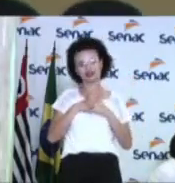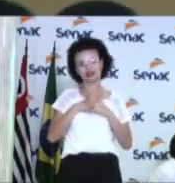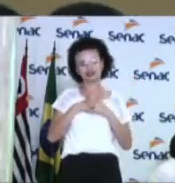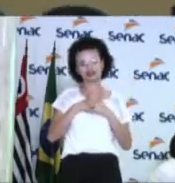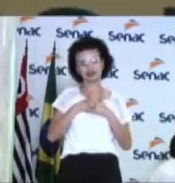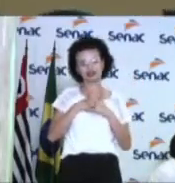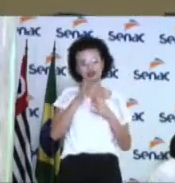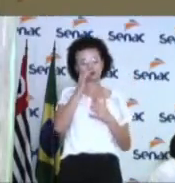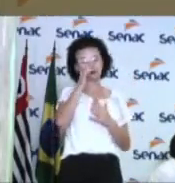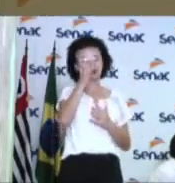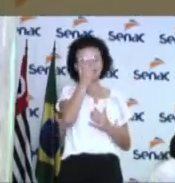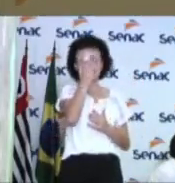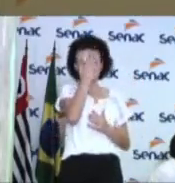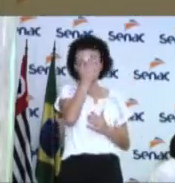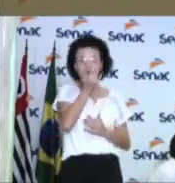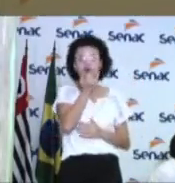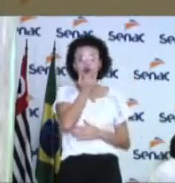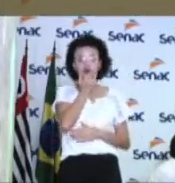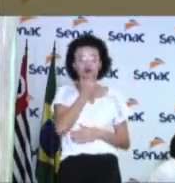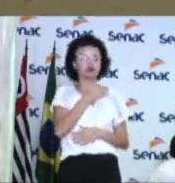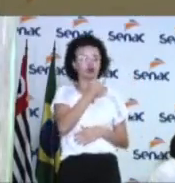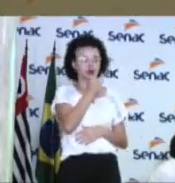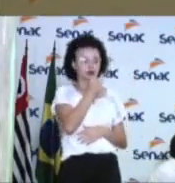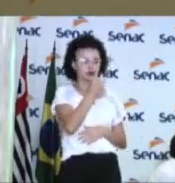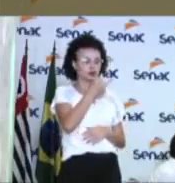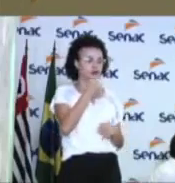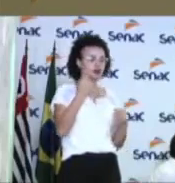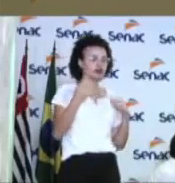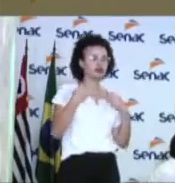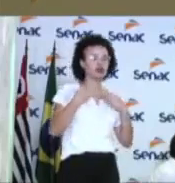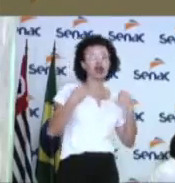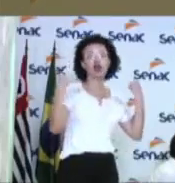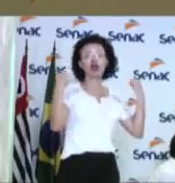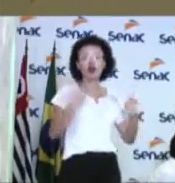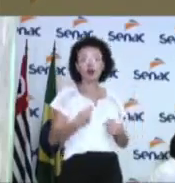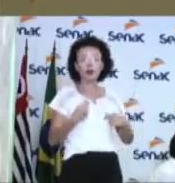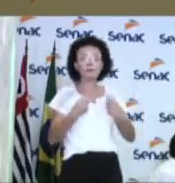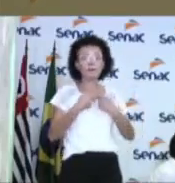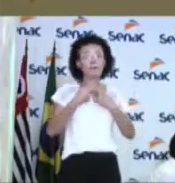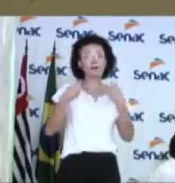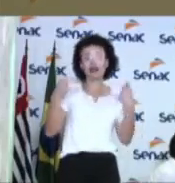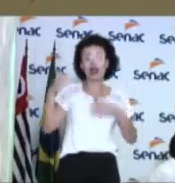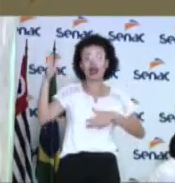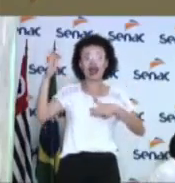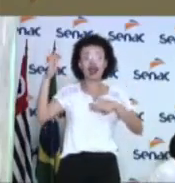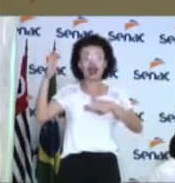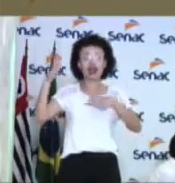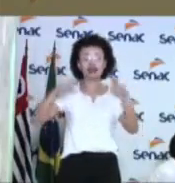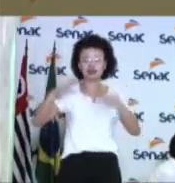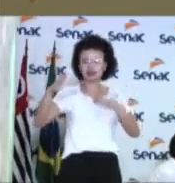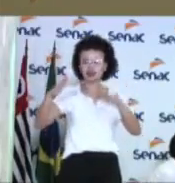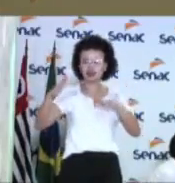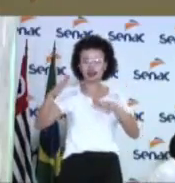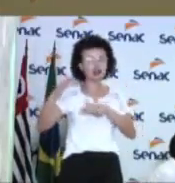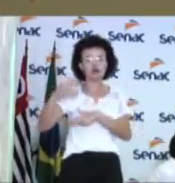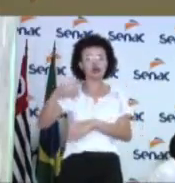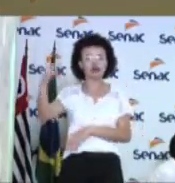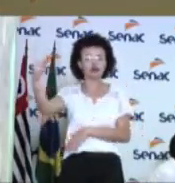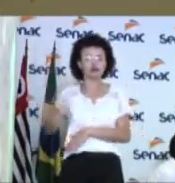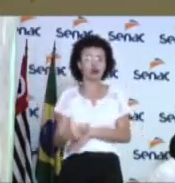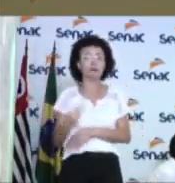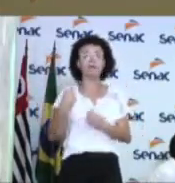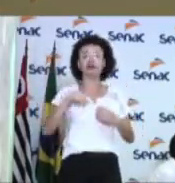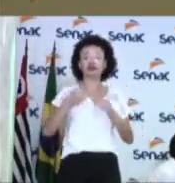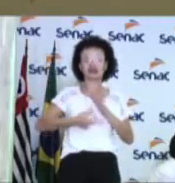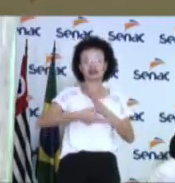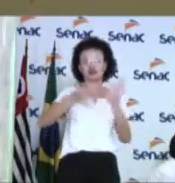Assim, se aprova, por exemplo, comercial de 30, se aprova roupa, meia, que nem vai aparecer, mas se aprova absolutamente tudo. E nesse